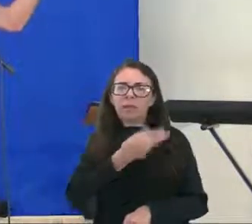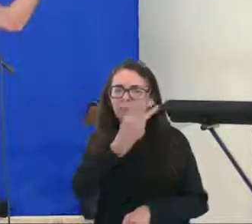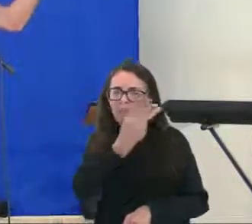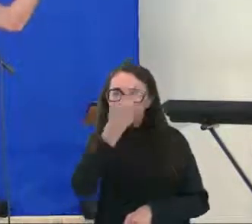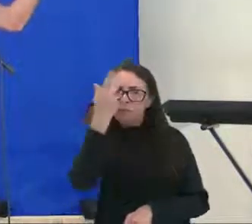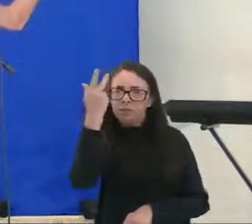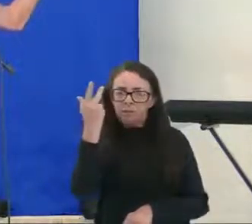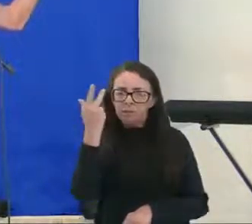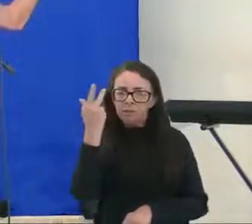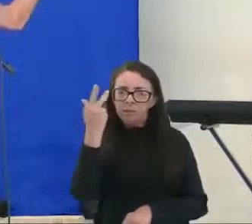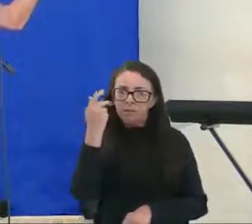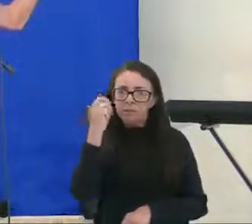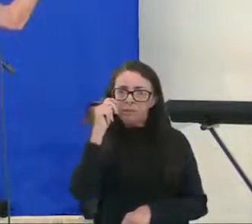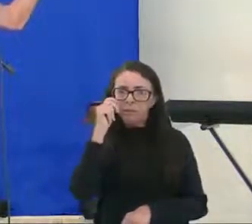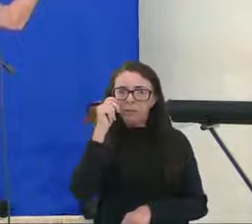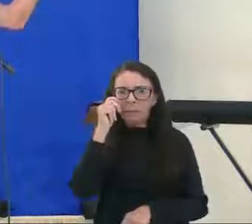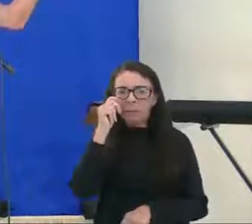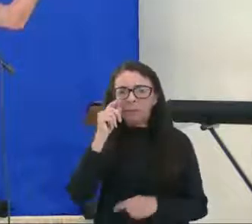espiritual.